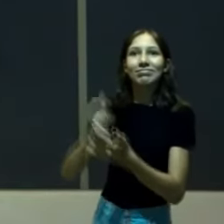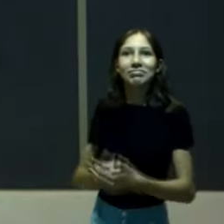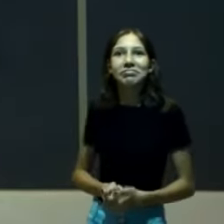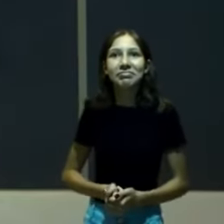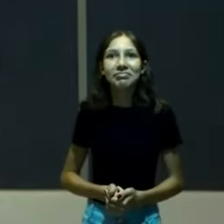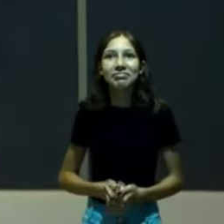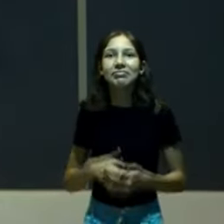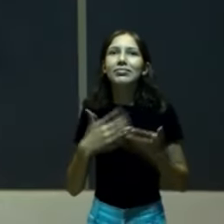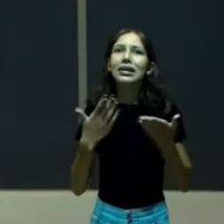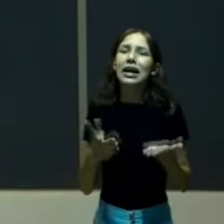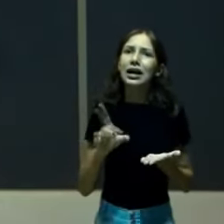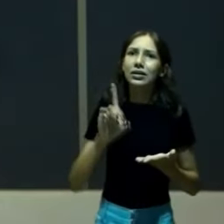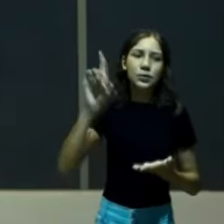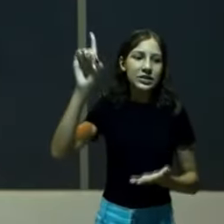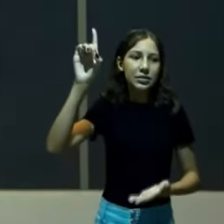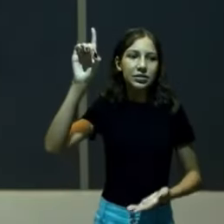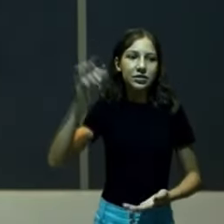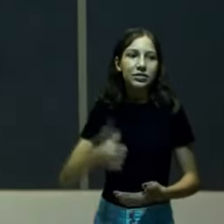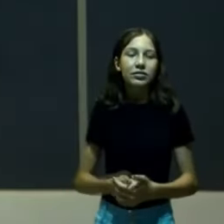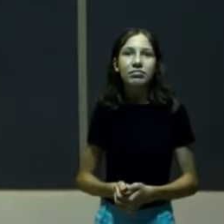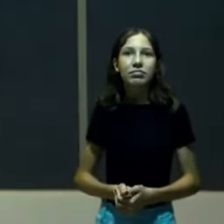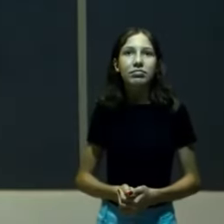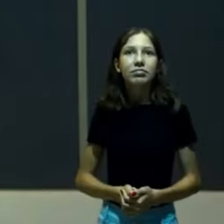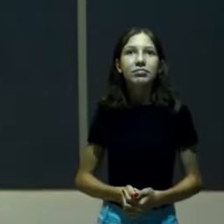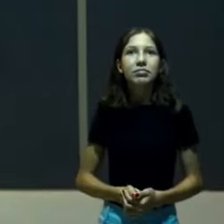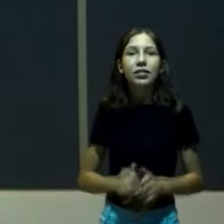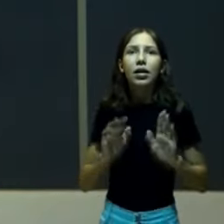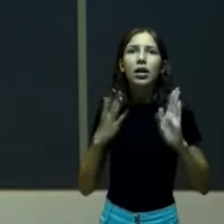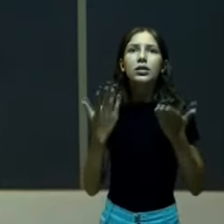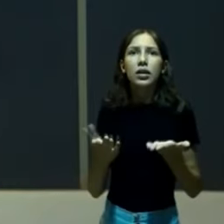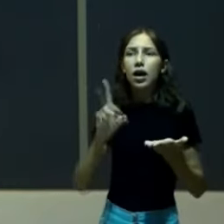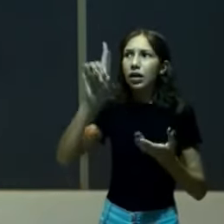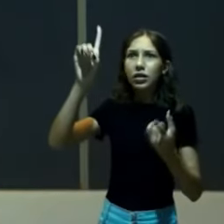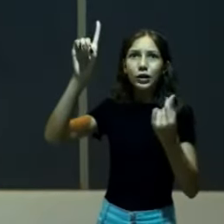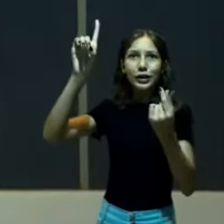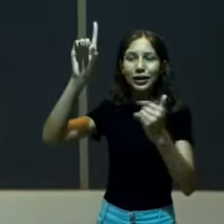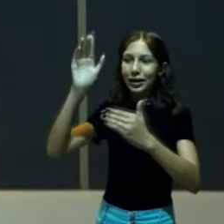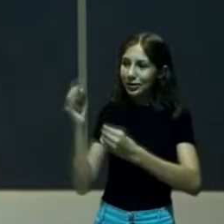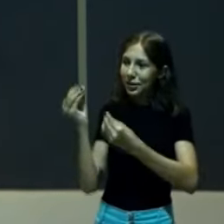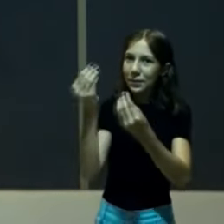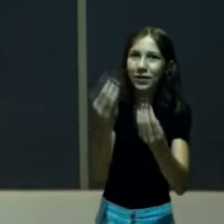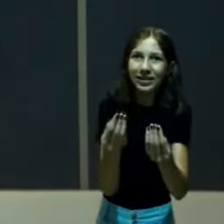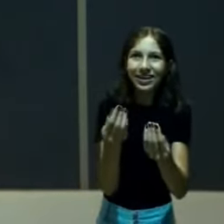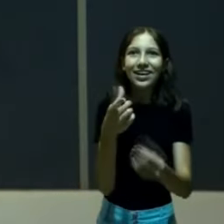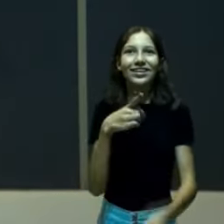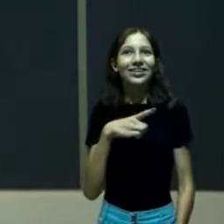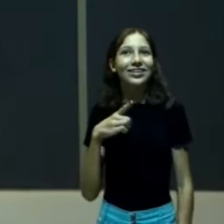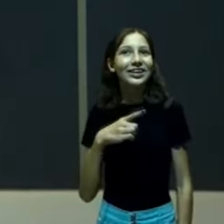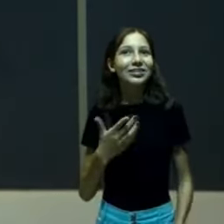Será que esse Deus tem riqueza para te dar, meu irmão? Será? Será que esse cheque